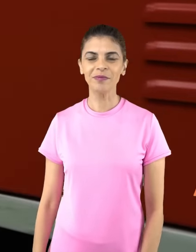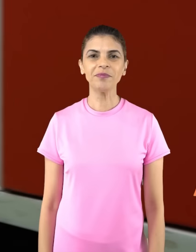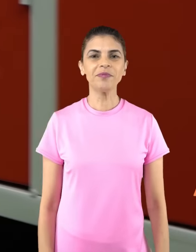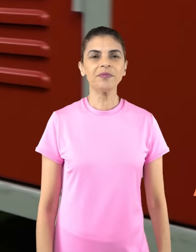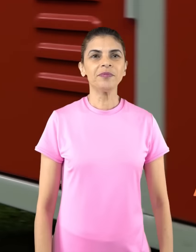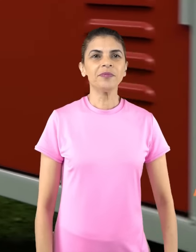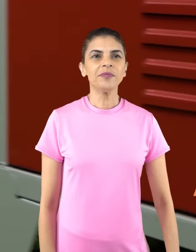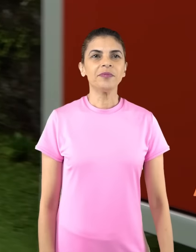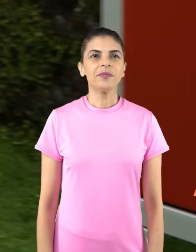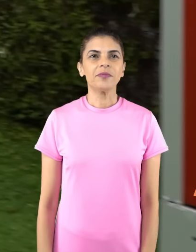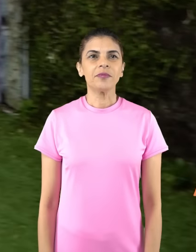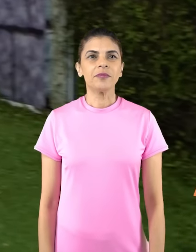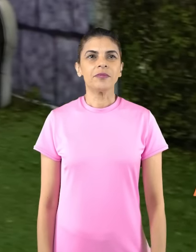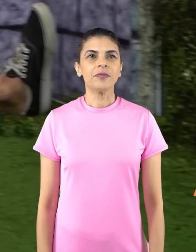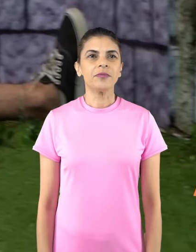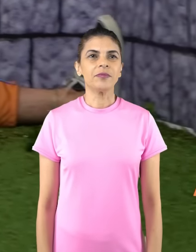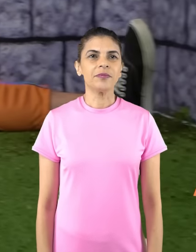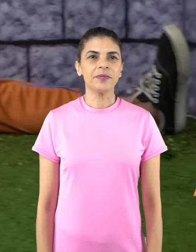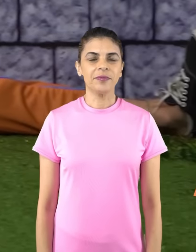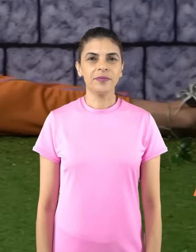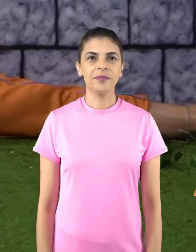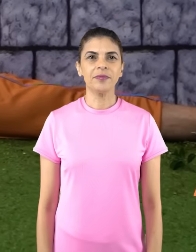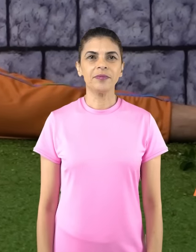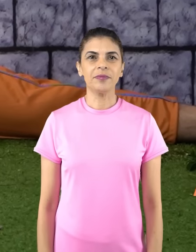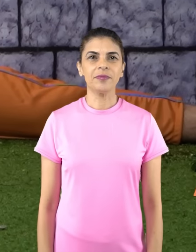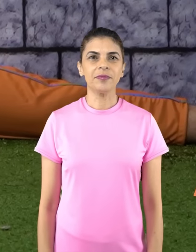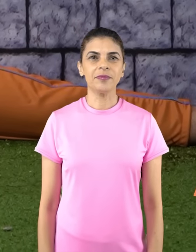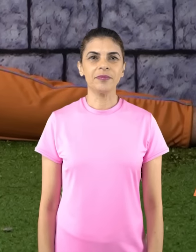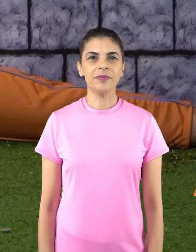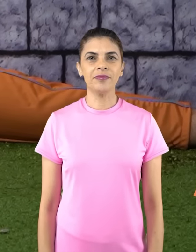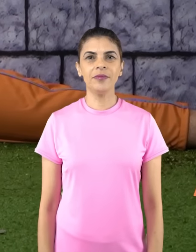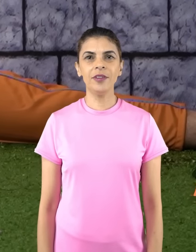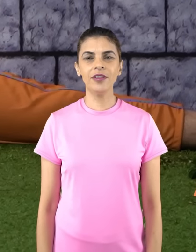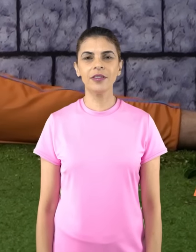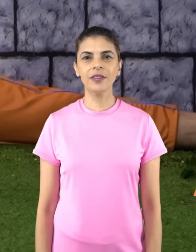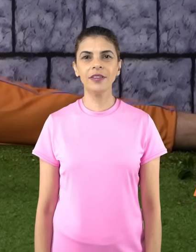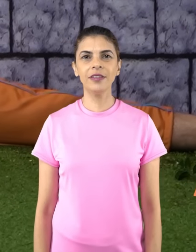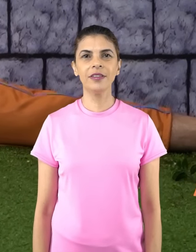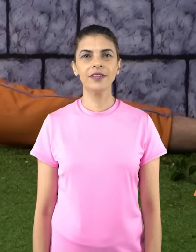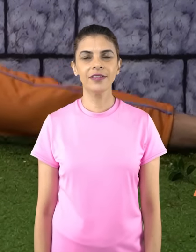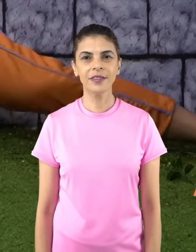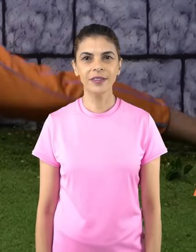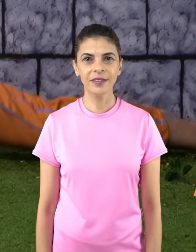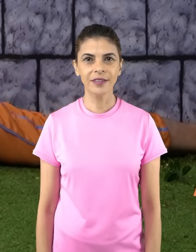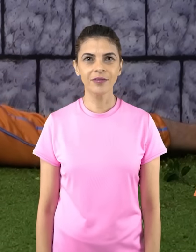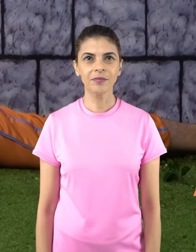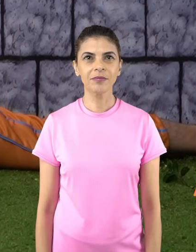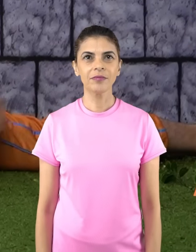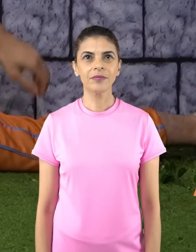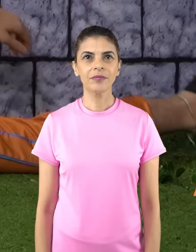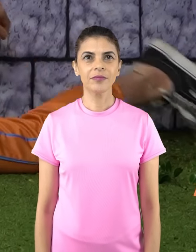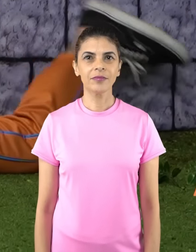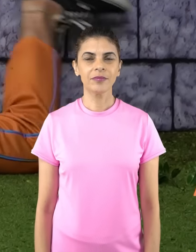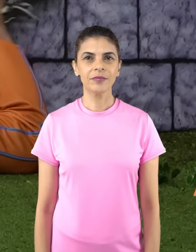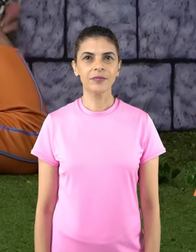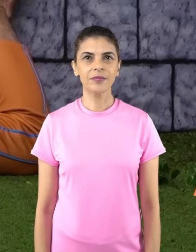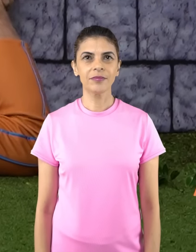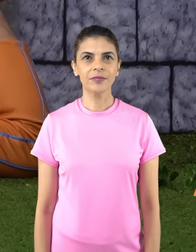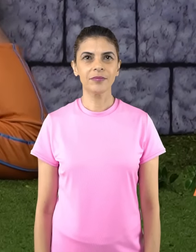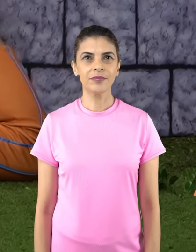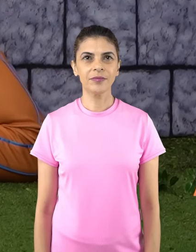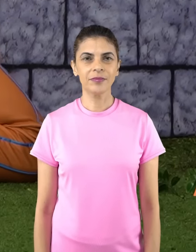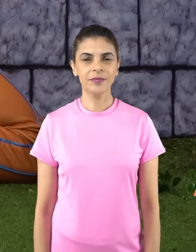Uh-uh-uh-uh, uau-uh-au-au-au-au-au-au-au-au-au-au